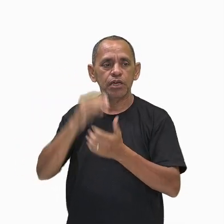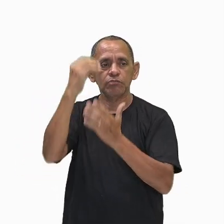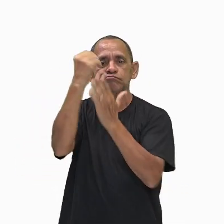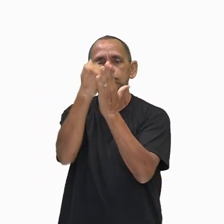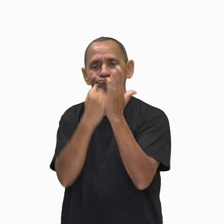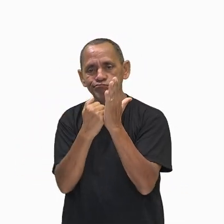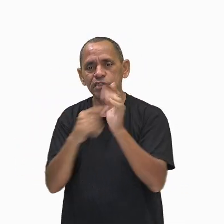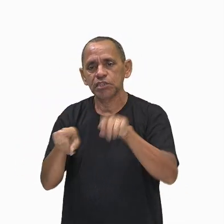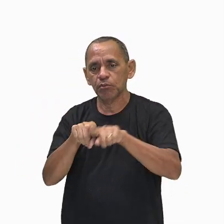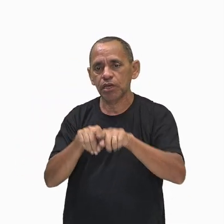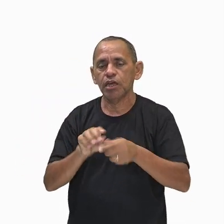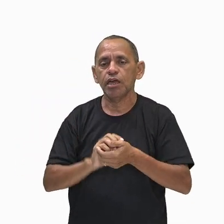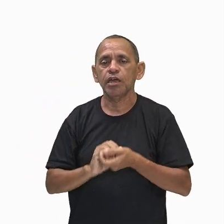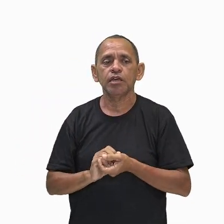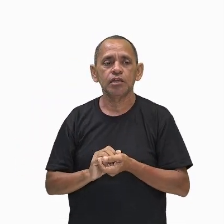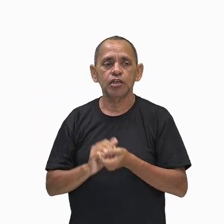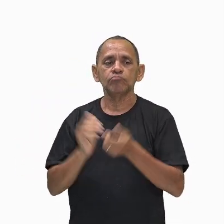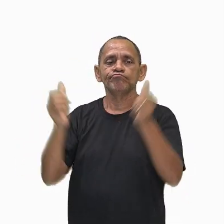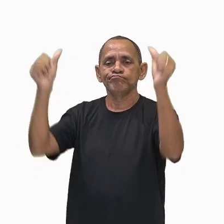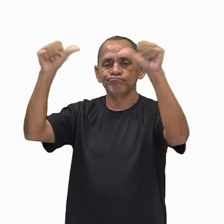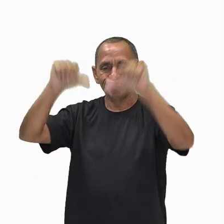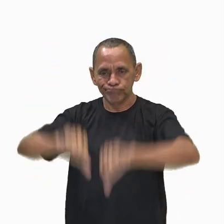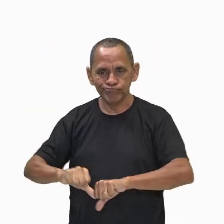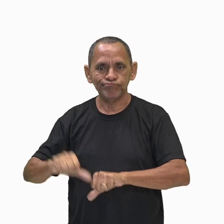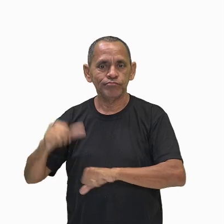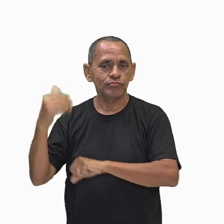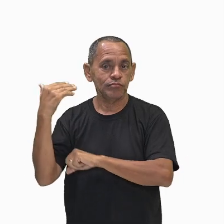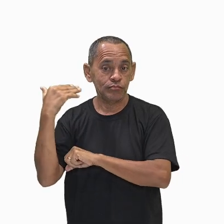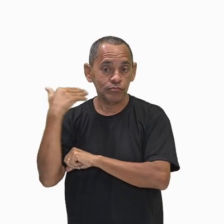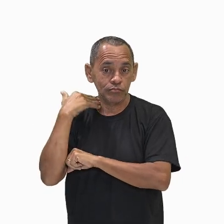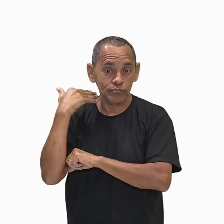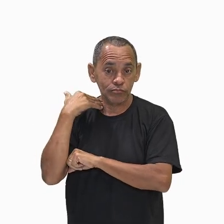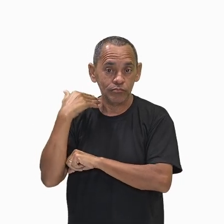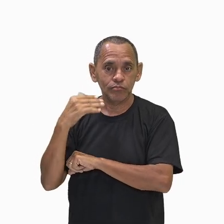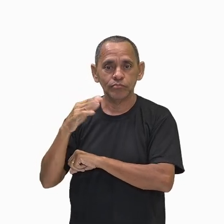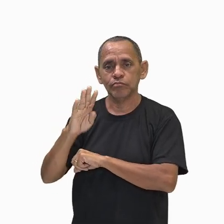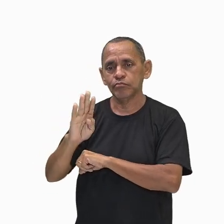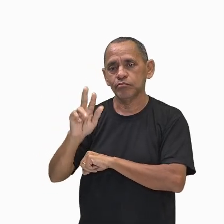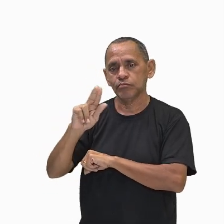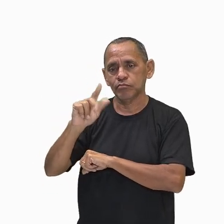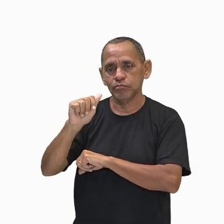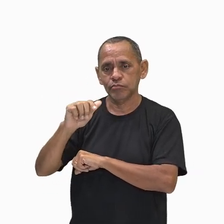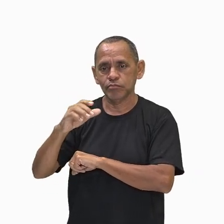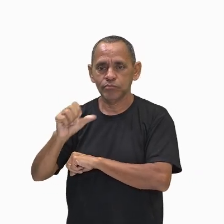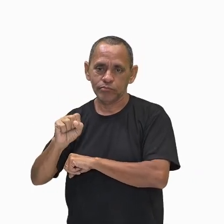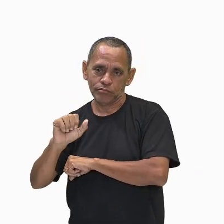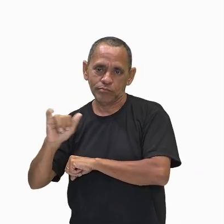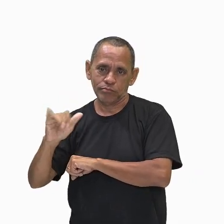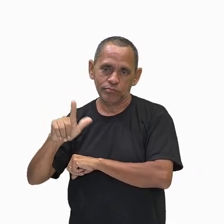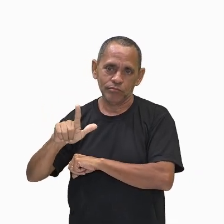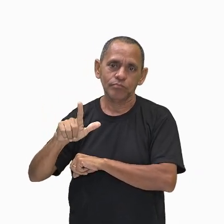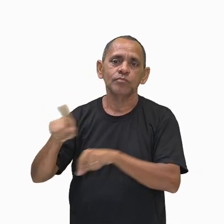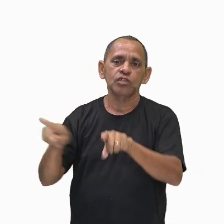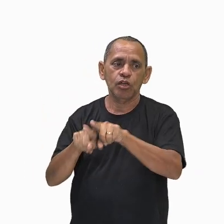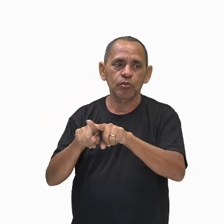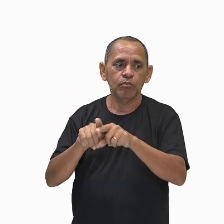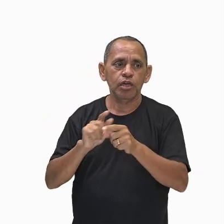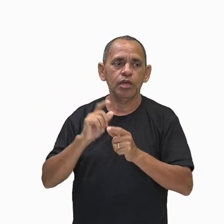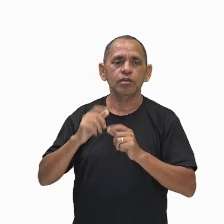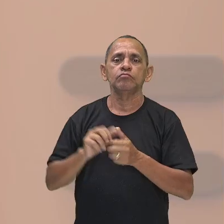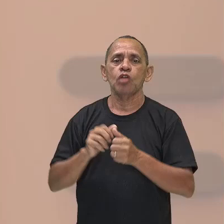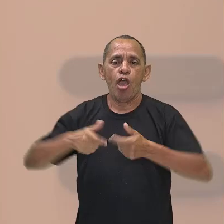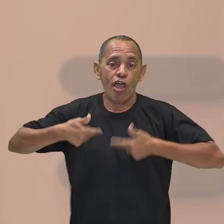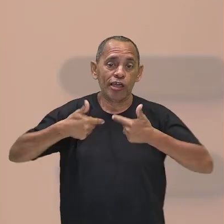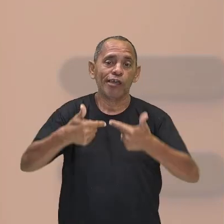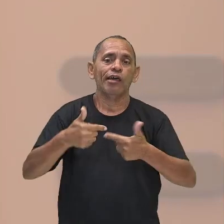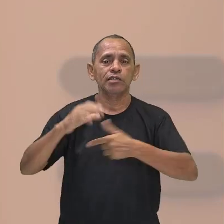falência do Banco do Brasil, tá? E aí um outro elemento que é o quê? a Guerra da Cisplatina,